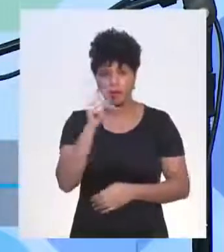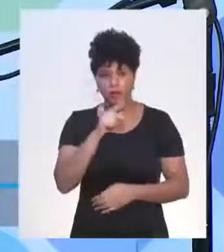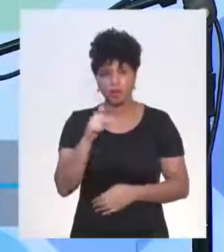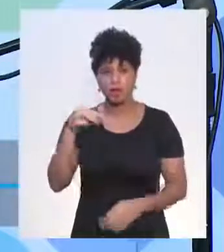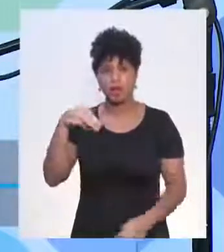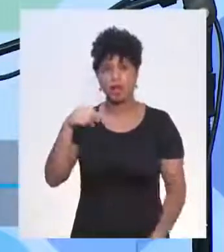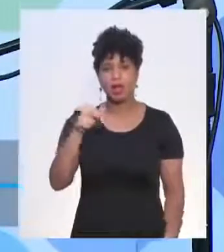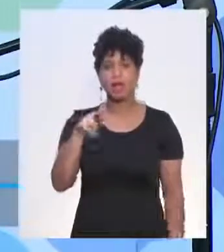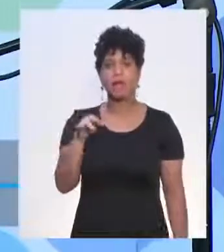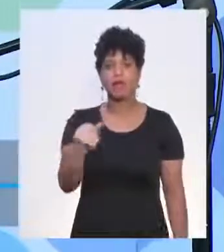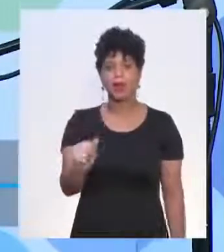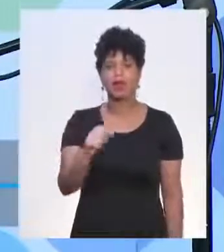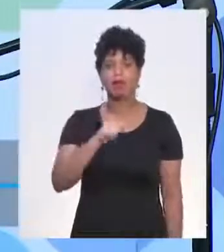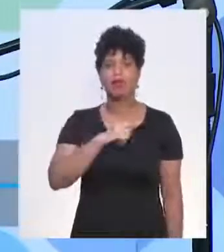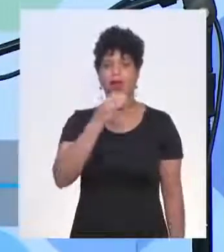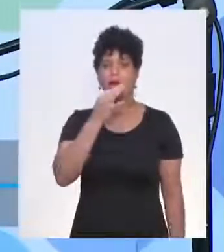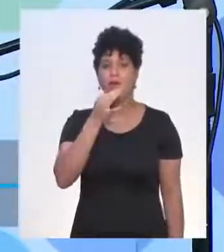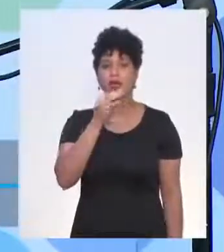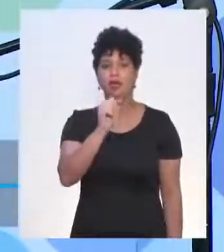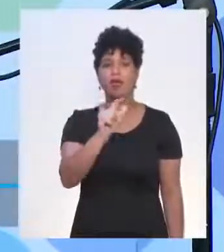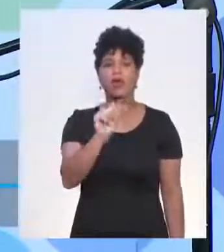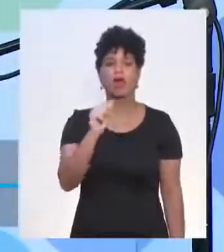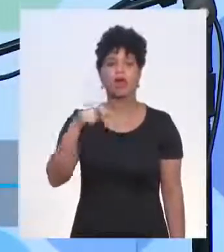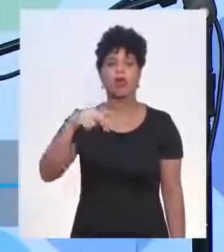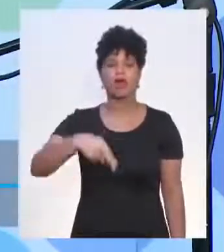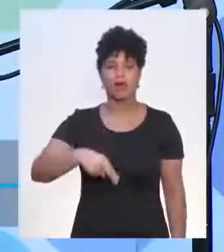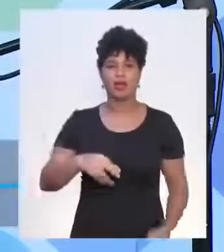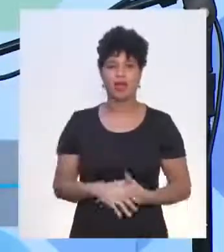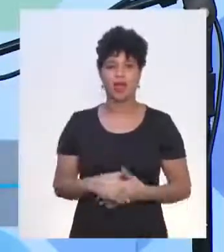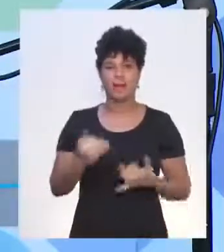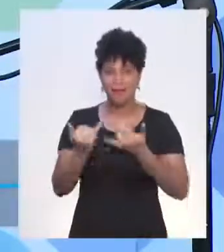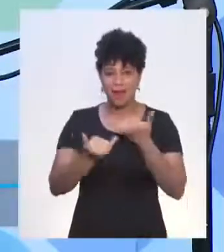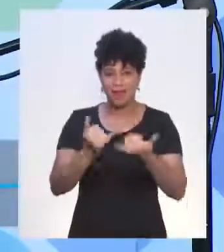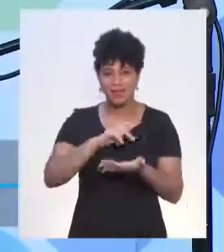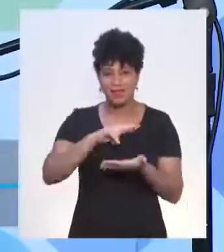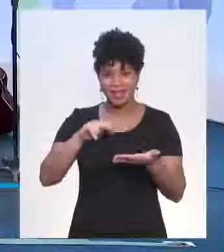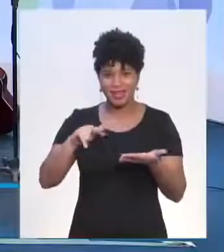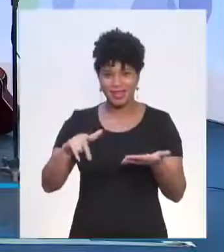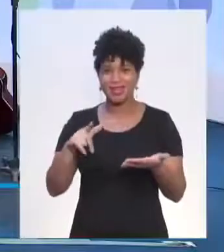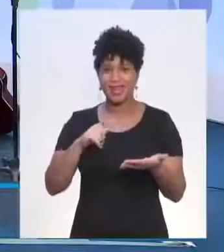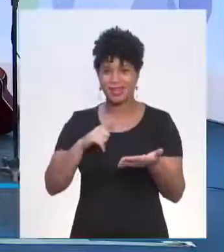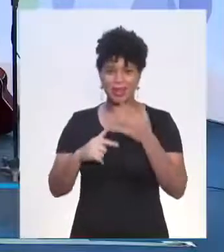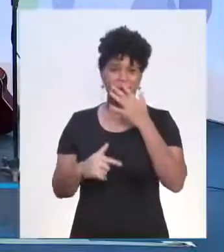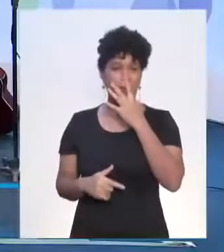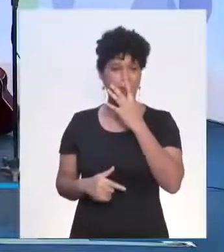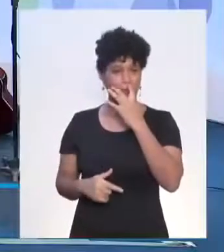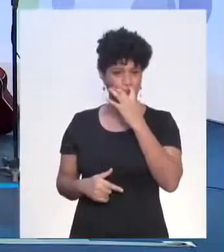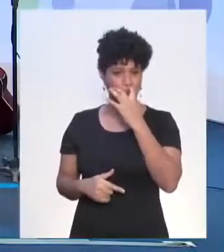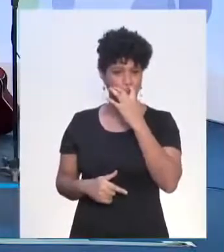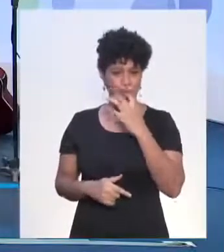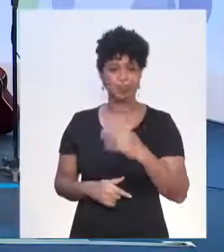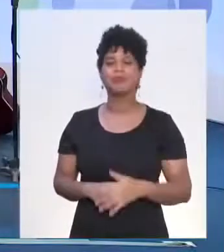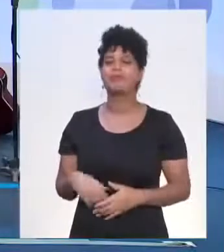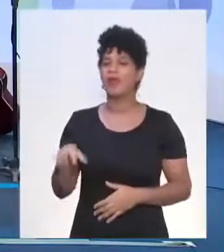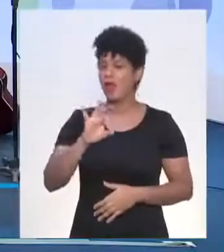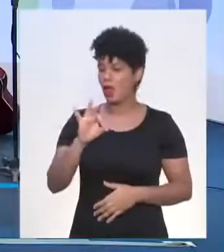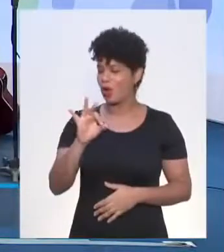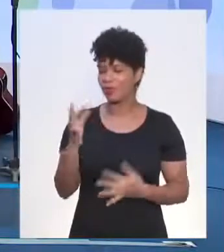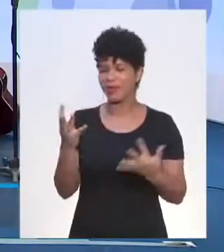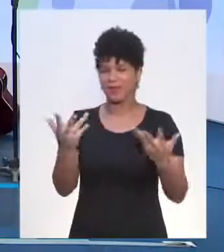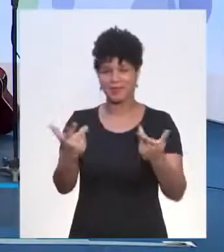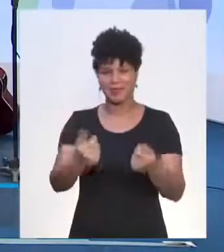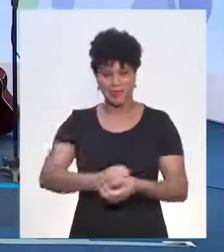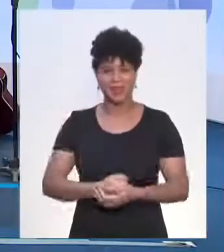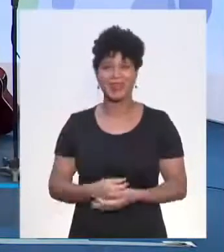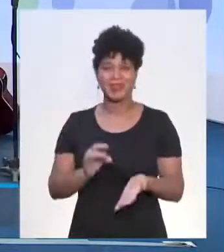Maria traz o comentário do Alan e o que que o Alan comenta jogos sem trilha sonora de jogos super muito